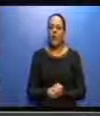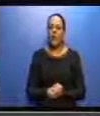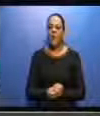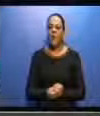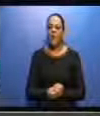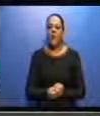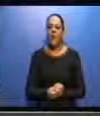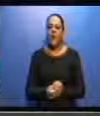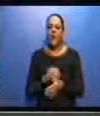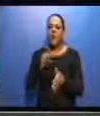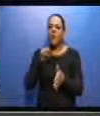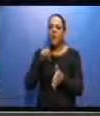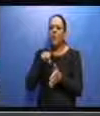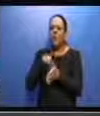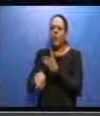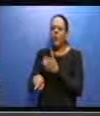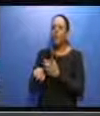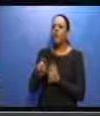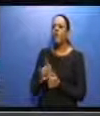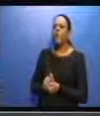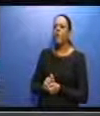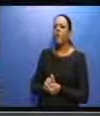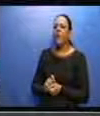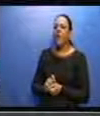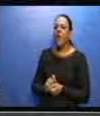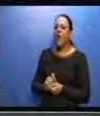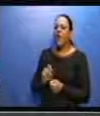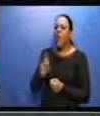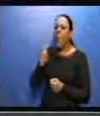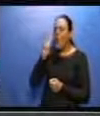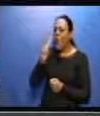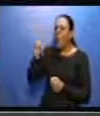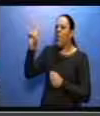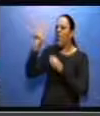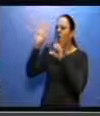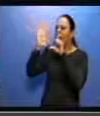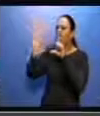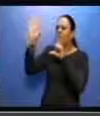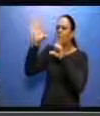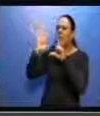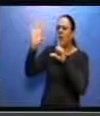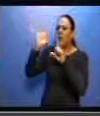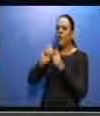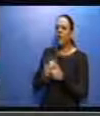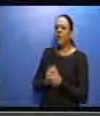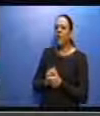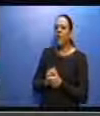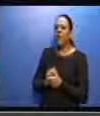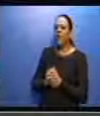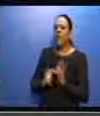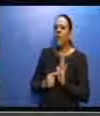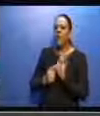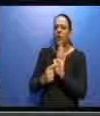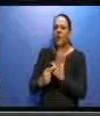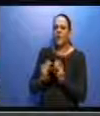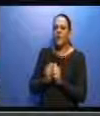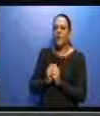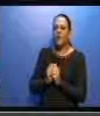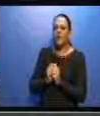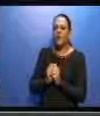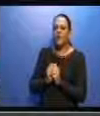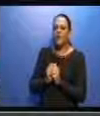responder as questões analise a ilustração à seguir que retrata um aspecto da mobilidade da população brasileira